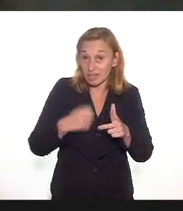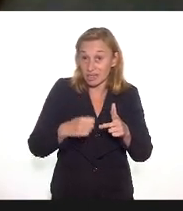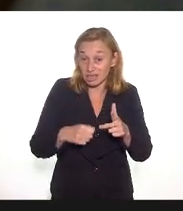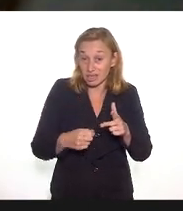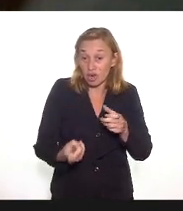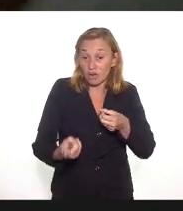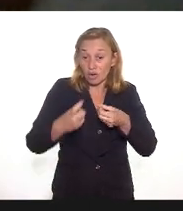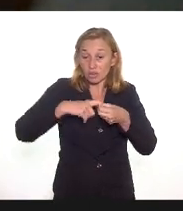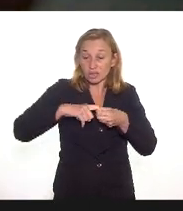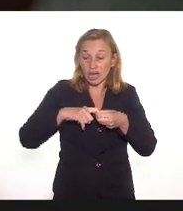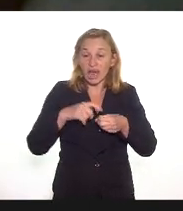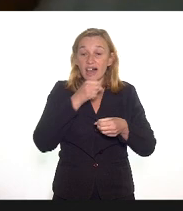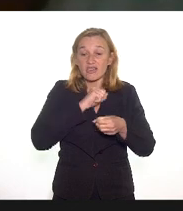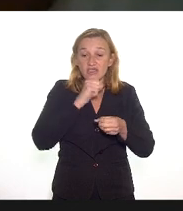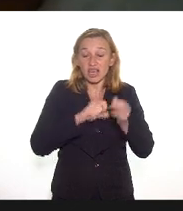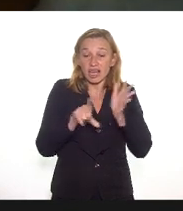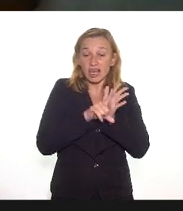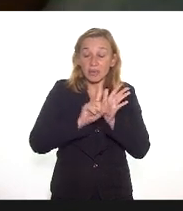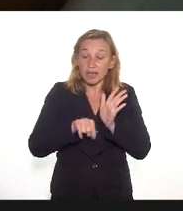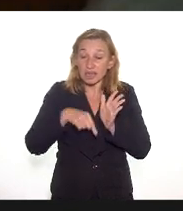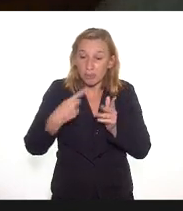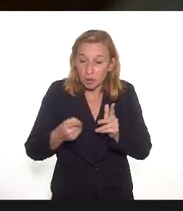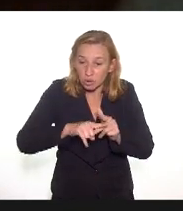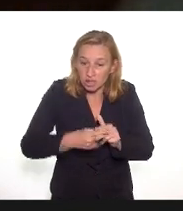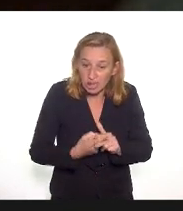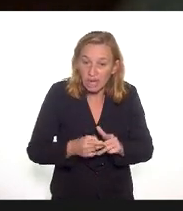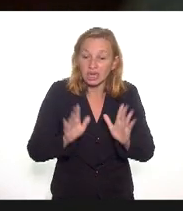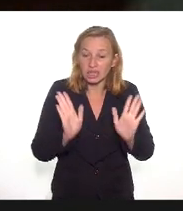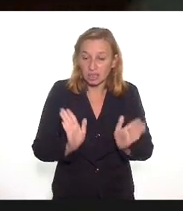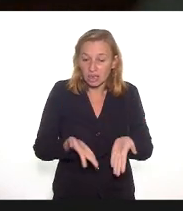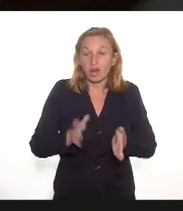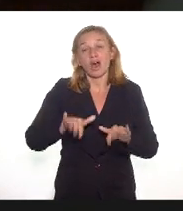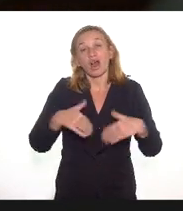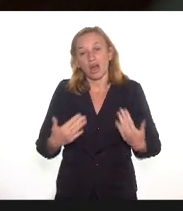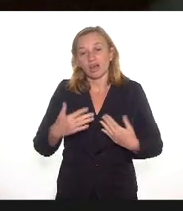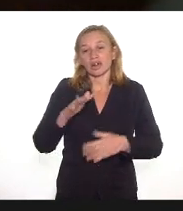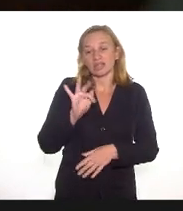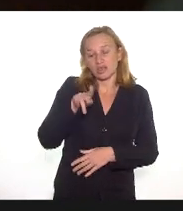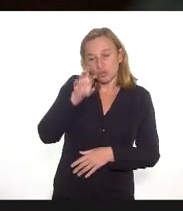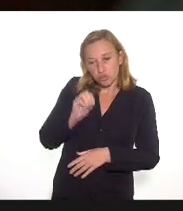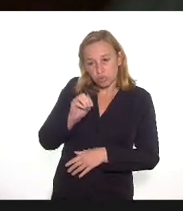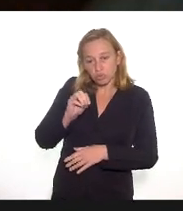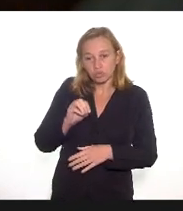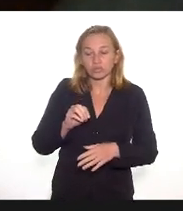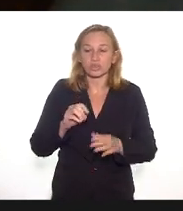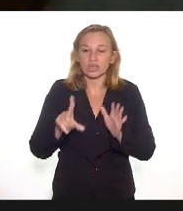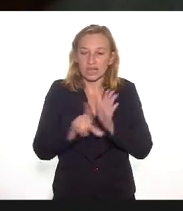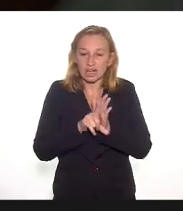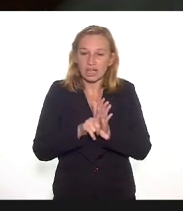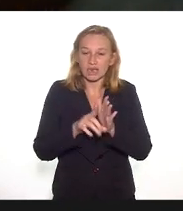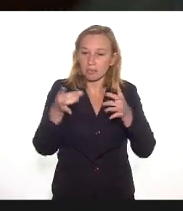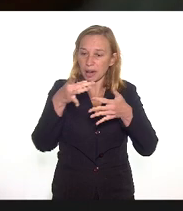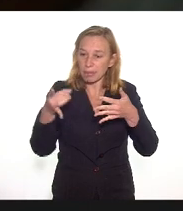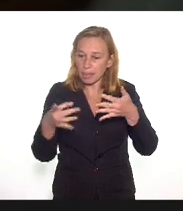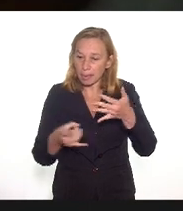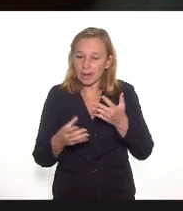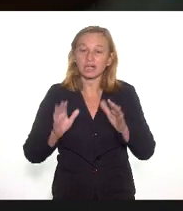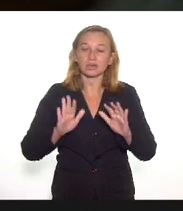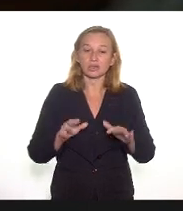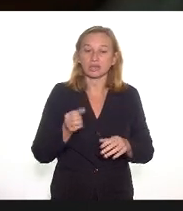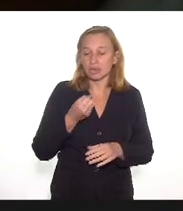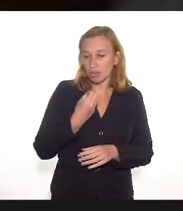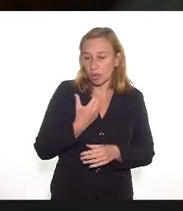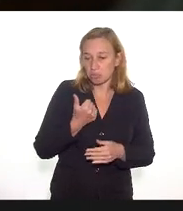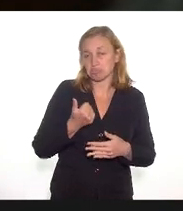Então, essa legislação do fundo, como está escrita, está muito bem feita e deixa todos os detalhes para a regulamentação, que é